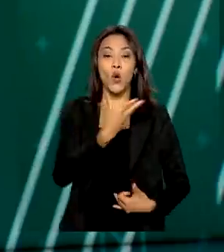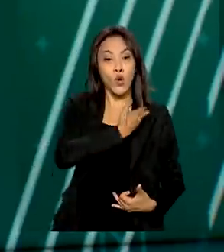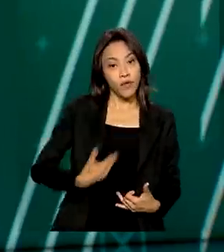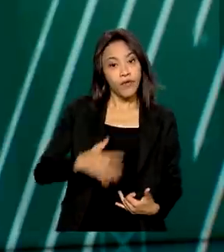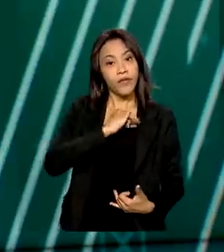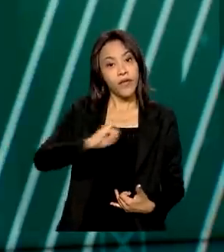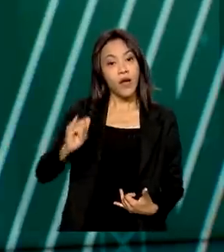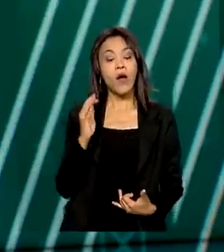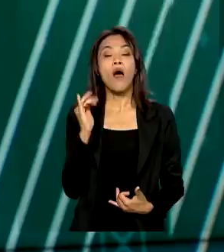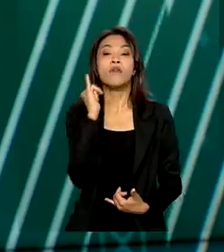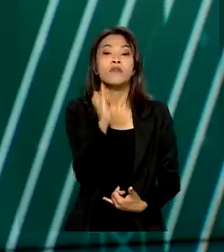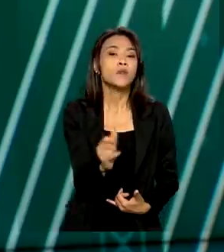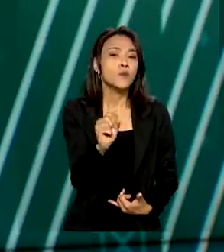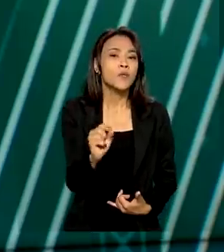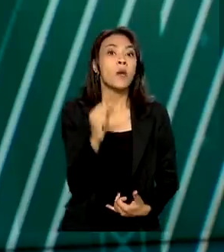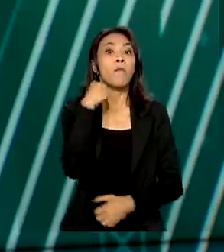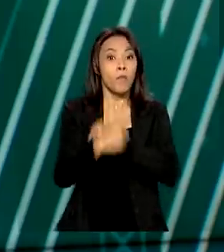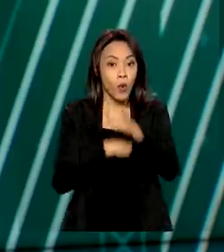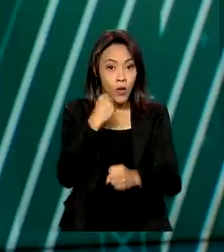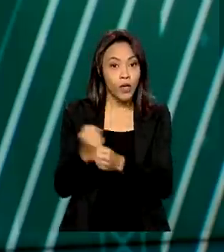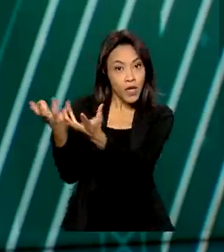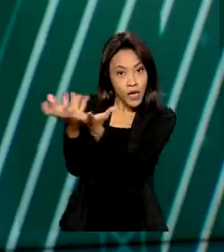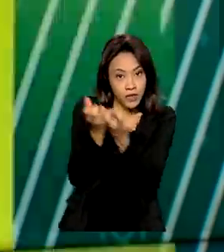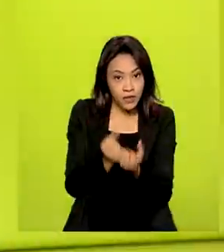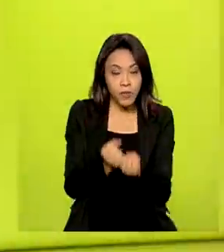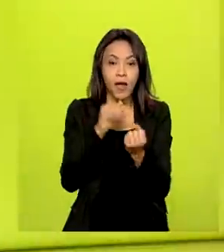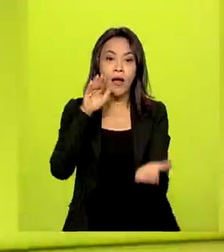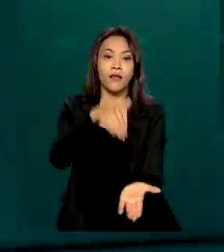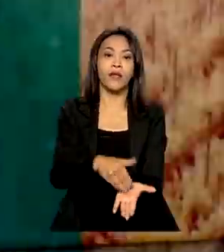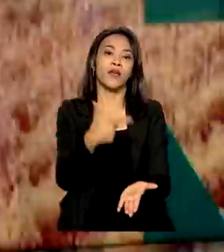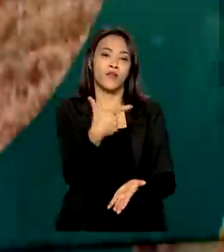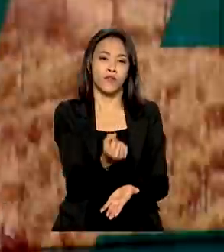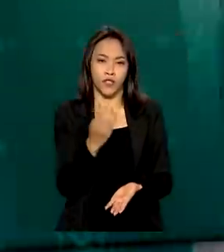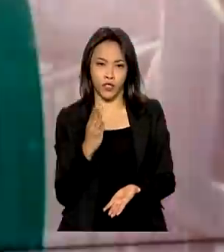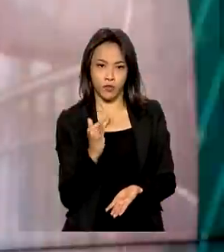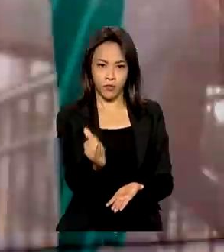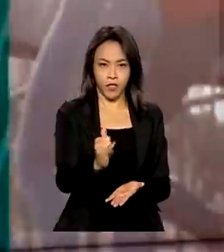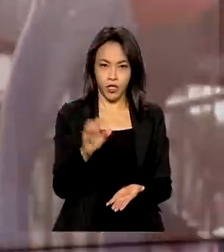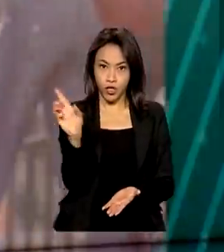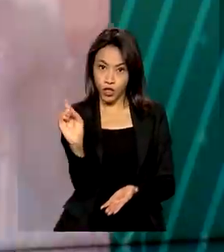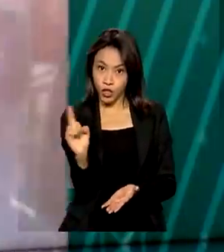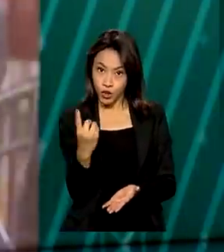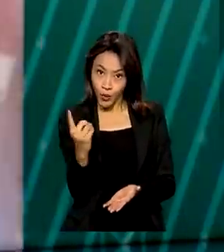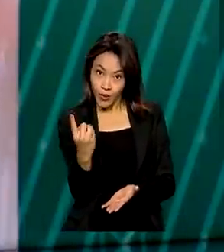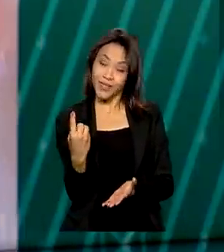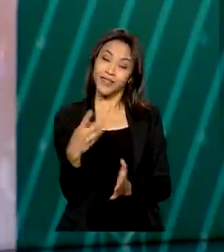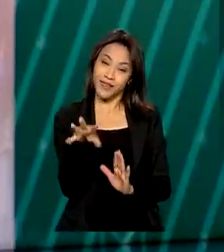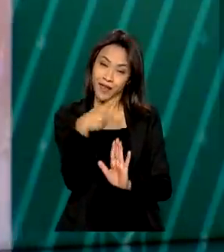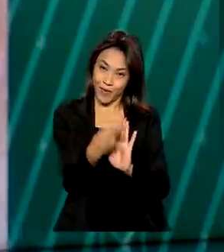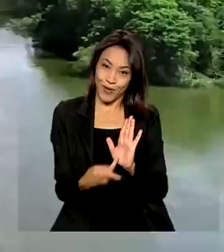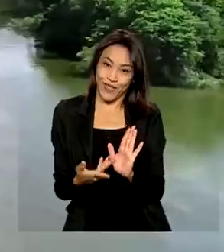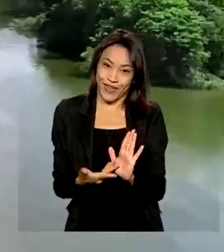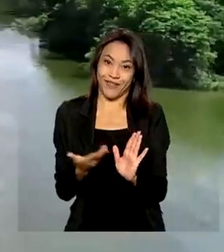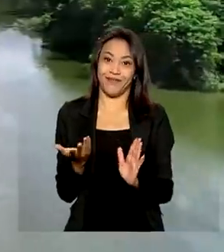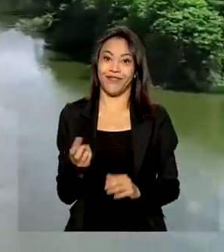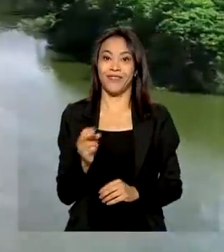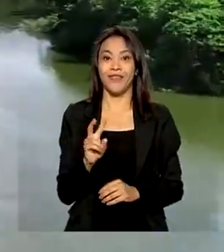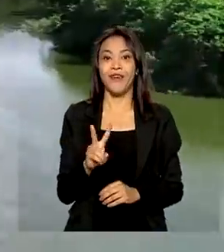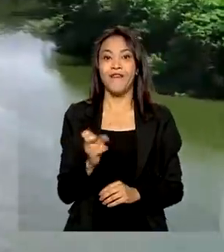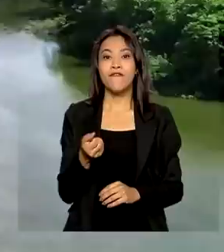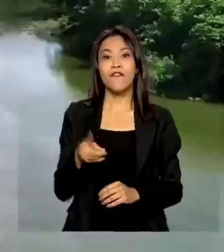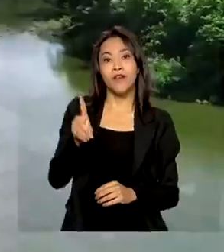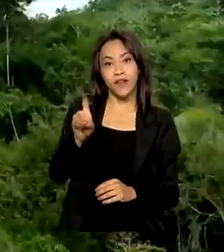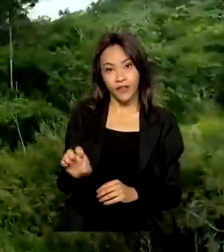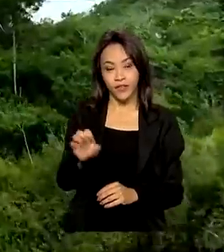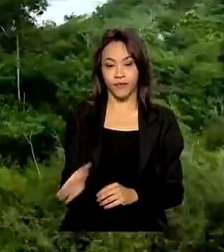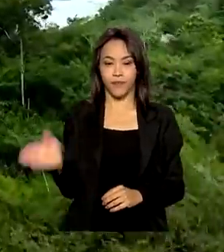o país deve receber por ano até 20 bilhões de dólares de investimentos em projetos verdes enquanto o